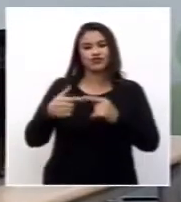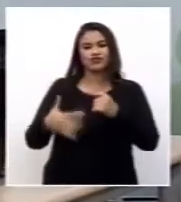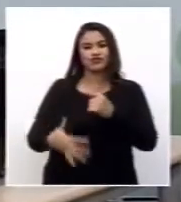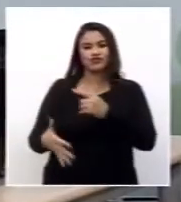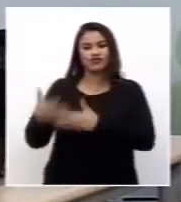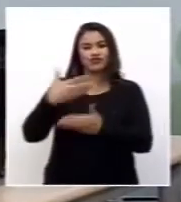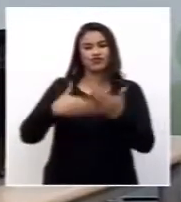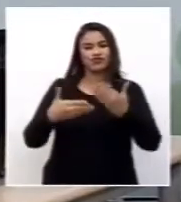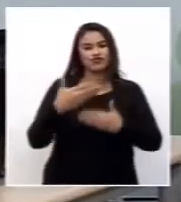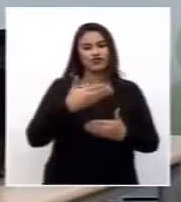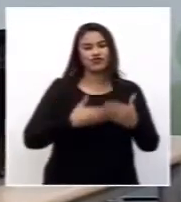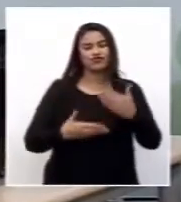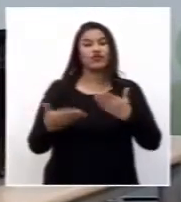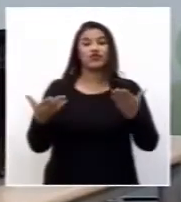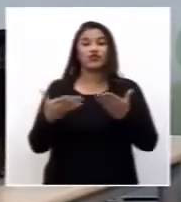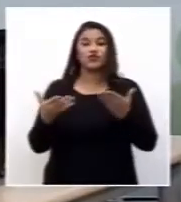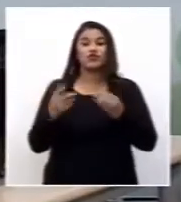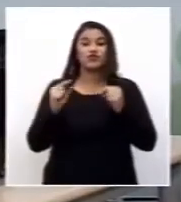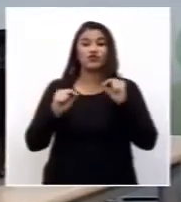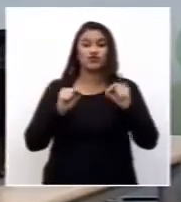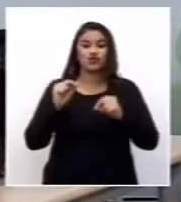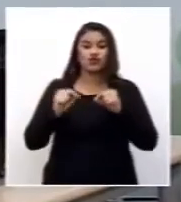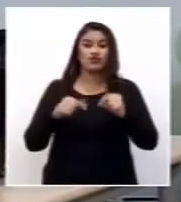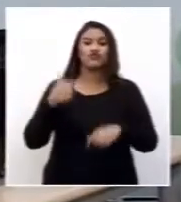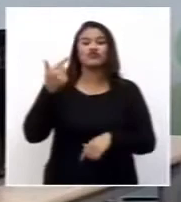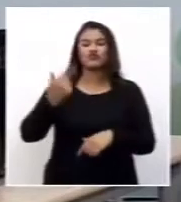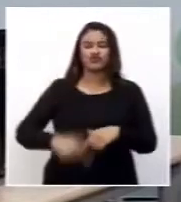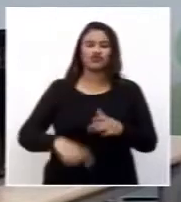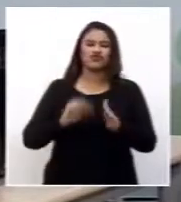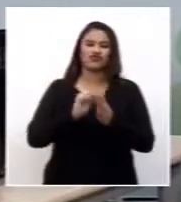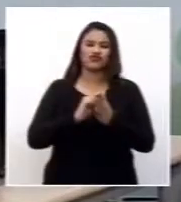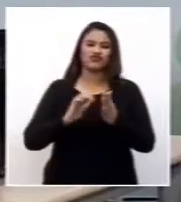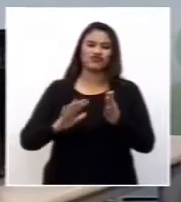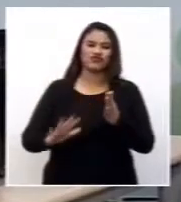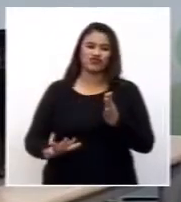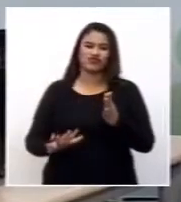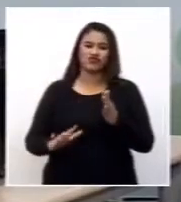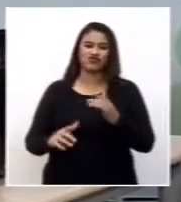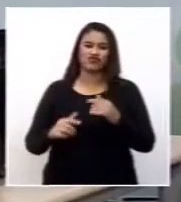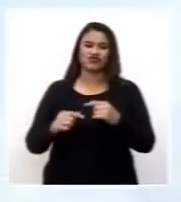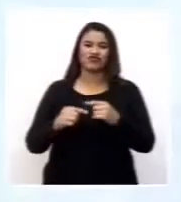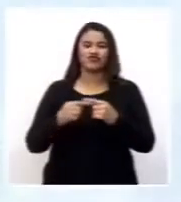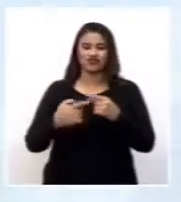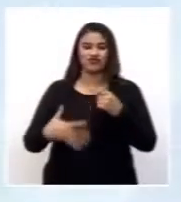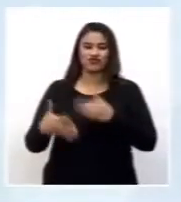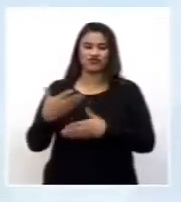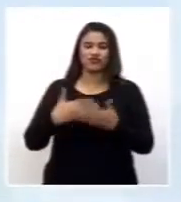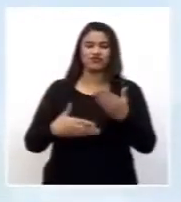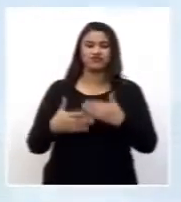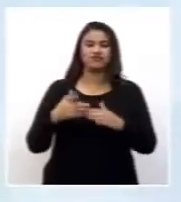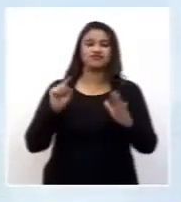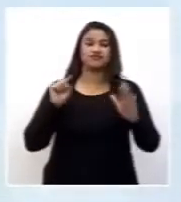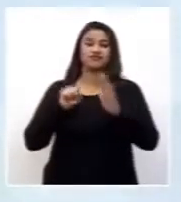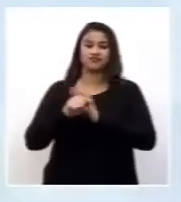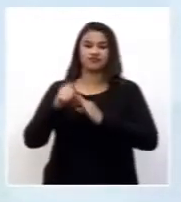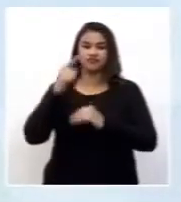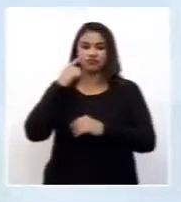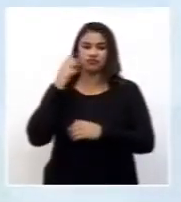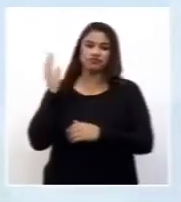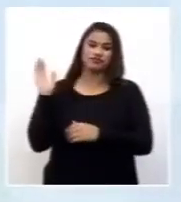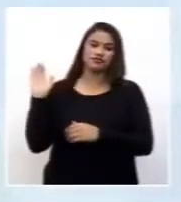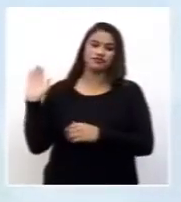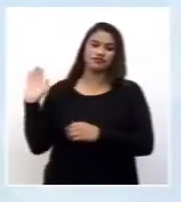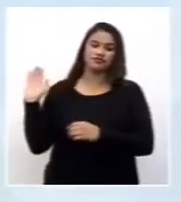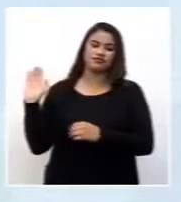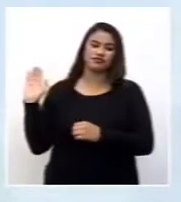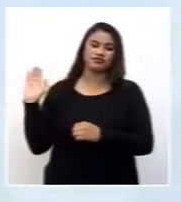suas contribuições. E agora nós vamos mais uma atividade para interação no chat. Por favor, né, o questionamento na tela, uma quarta